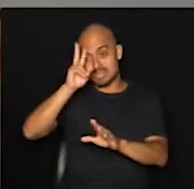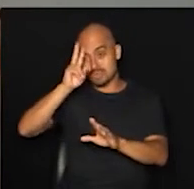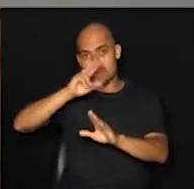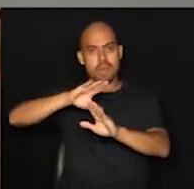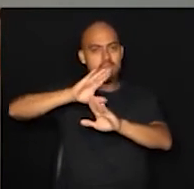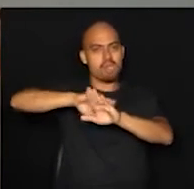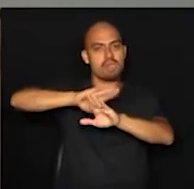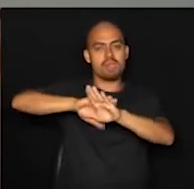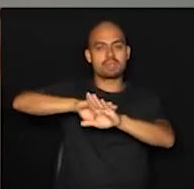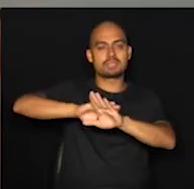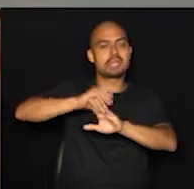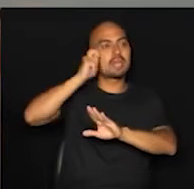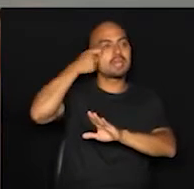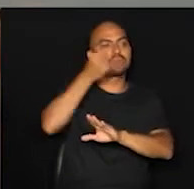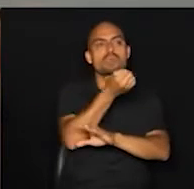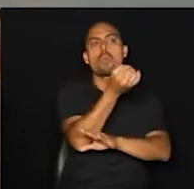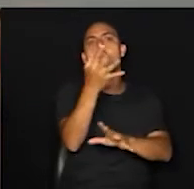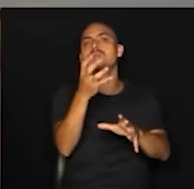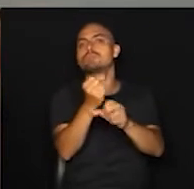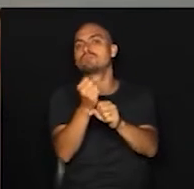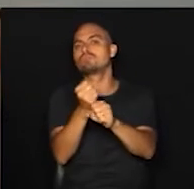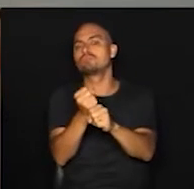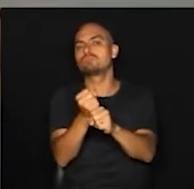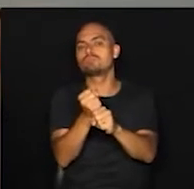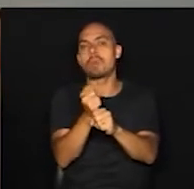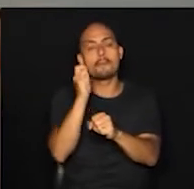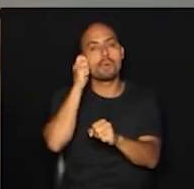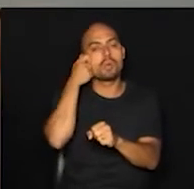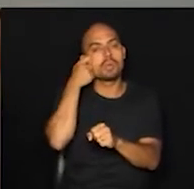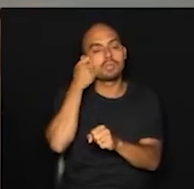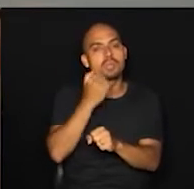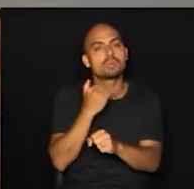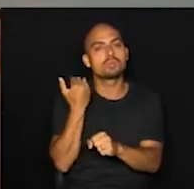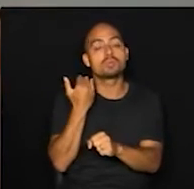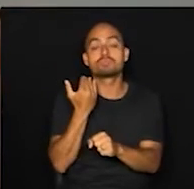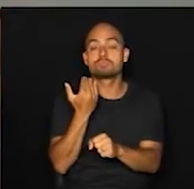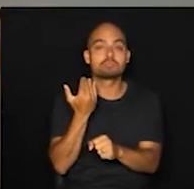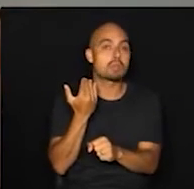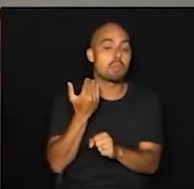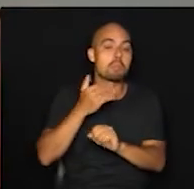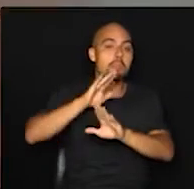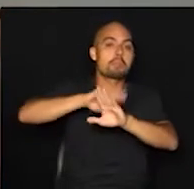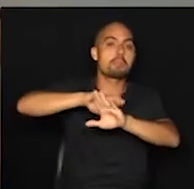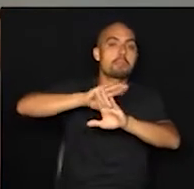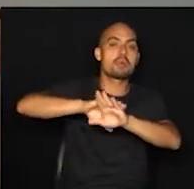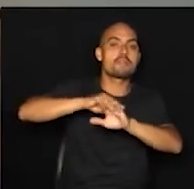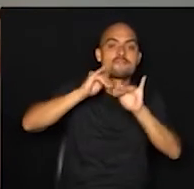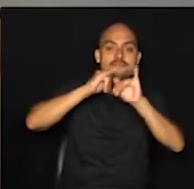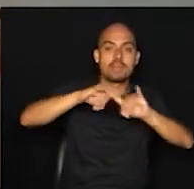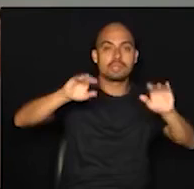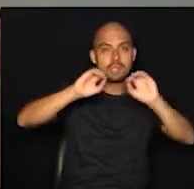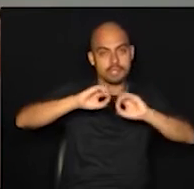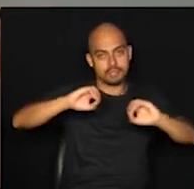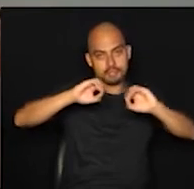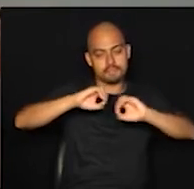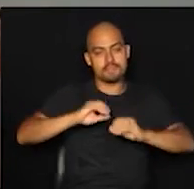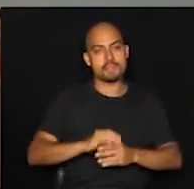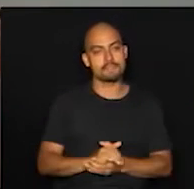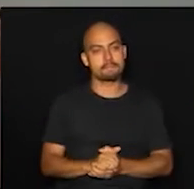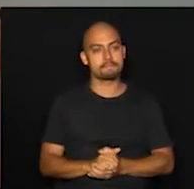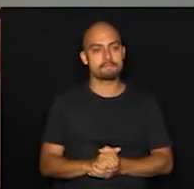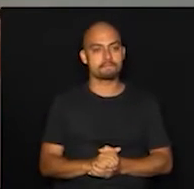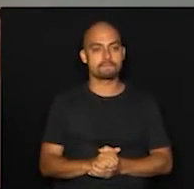dos negros que morreram pela proclamação da República não foi contada. É uma história que visa muito conhecimento, não é?